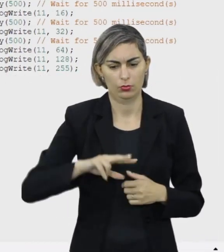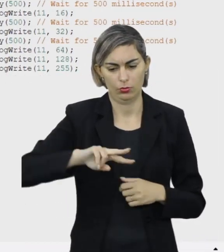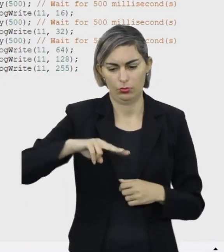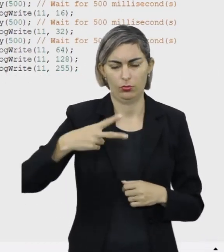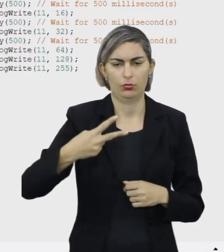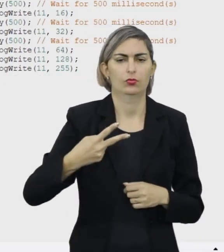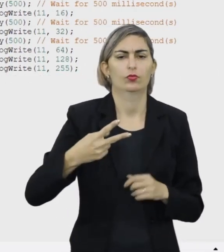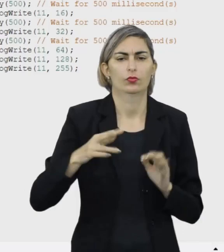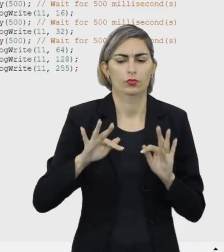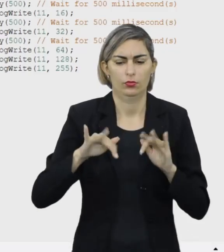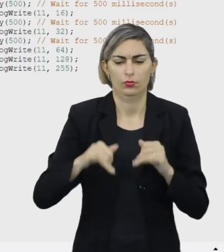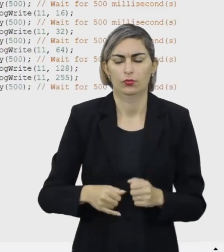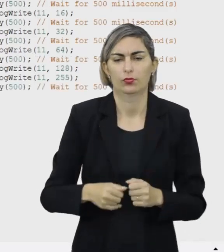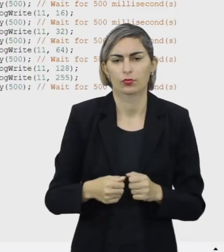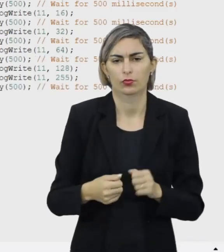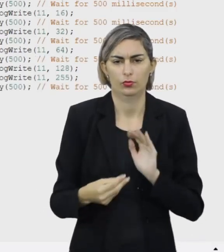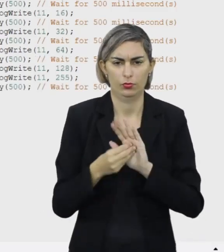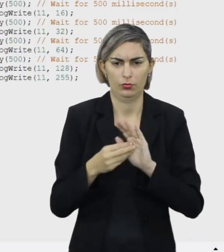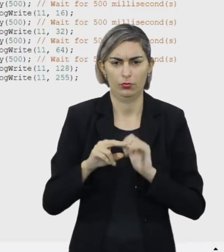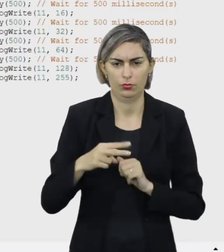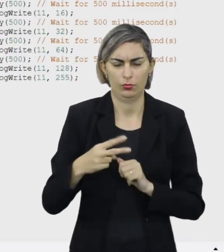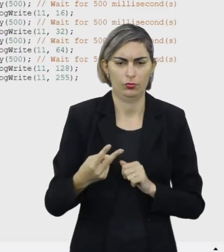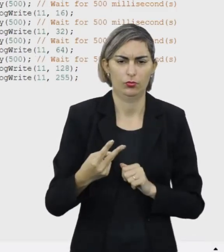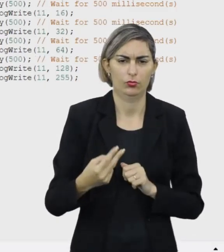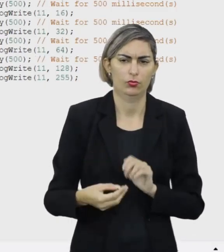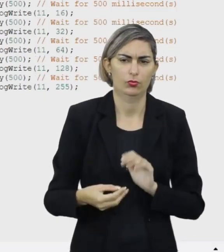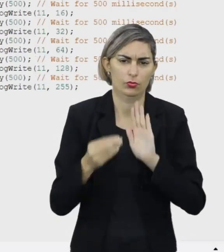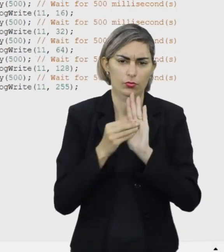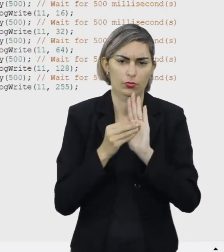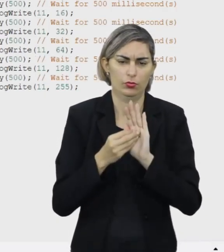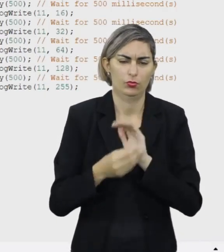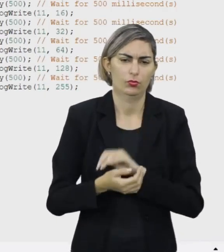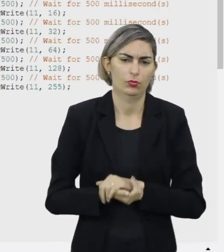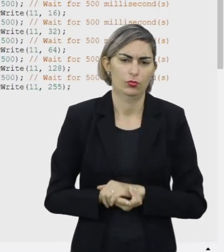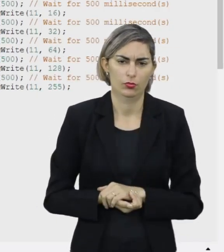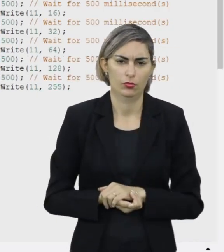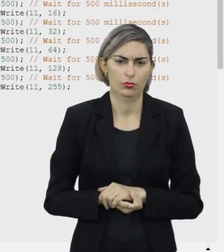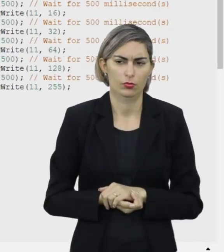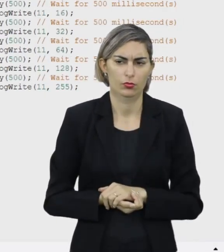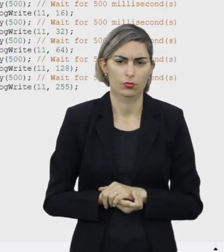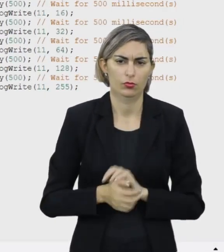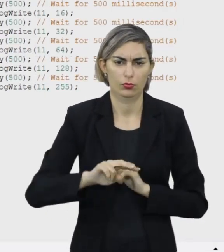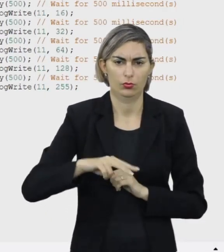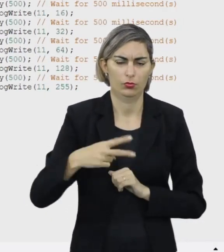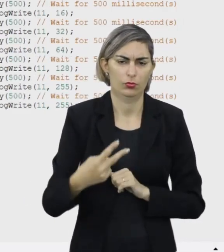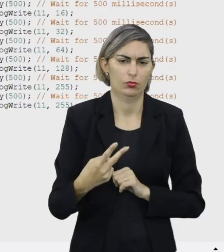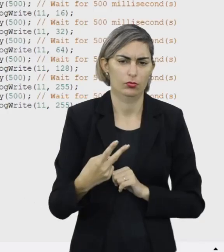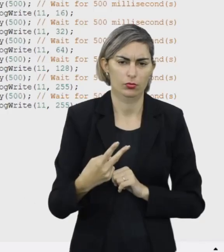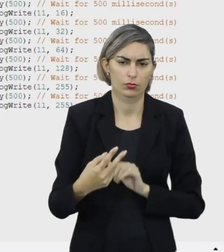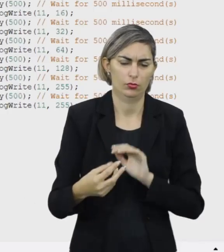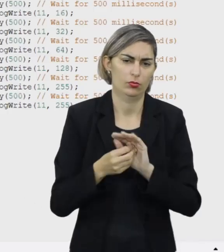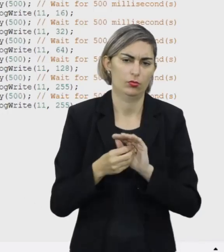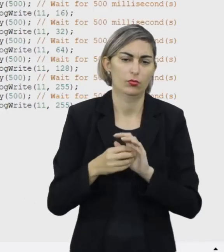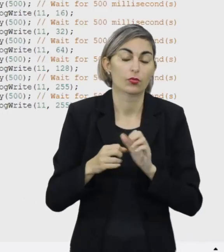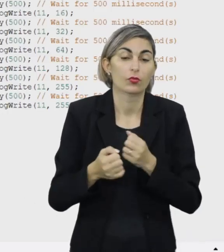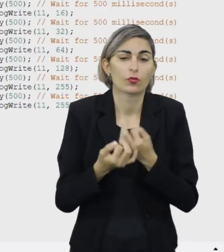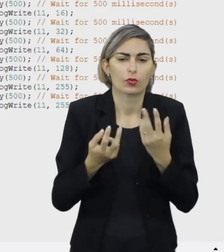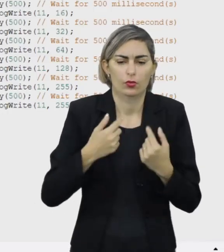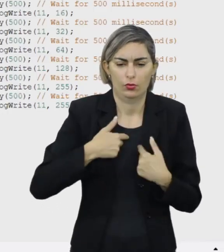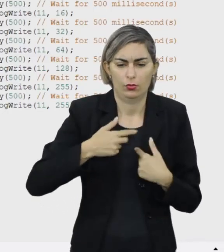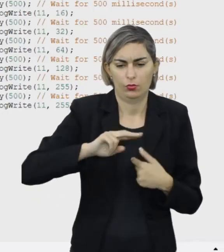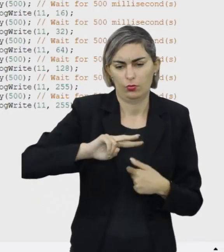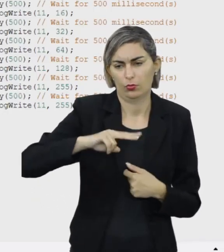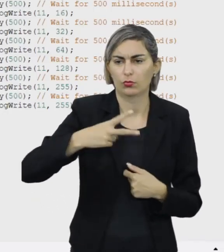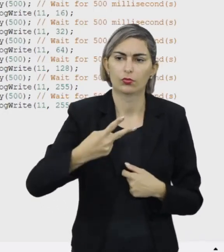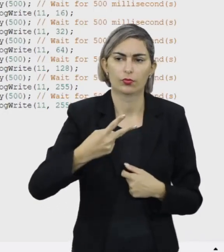dupliquei ele aqui no final, coloco ele aqui, vou colocar esse aqui, duplicar, colocar aqui. Quando eu duplico aqui